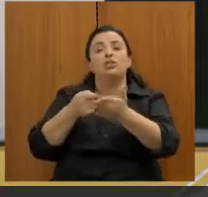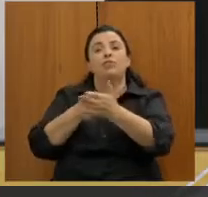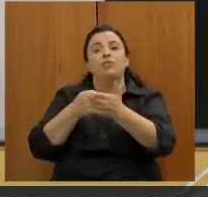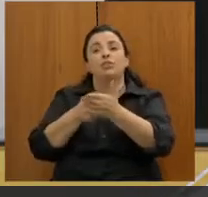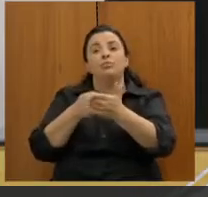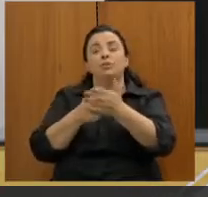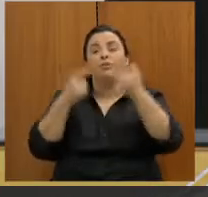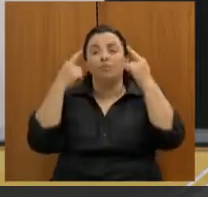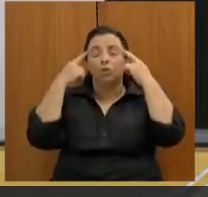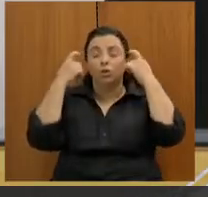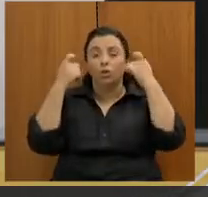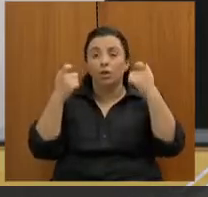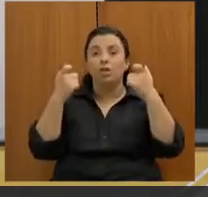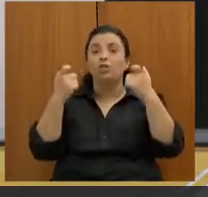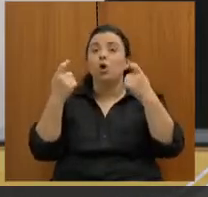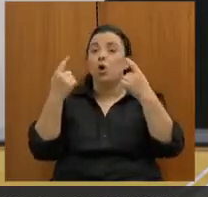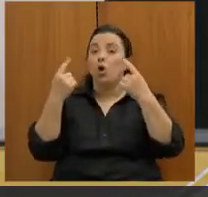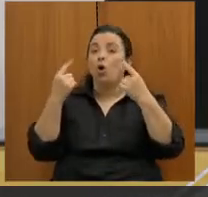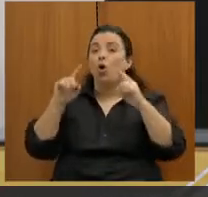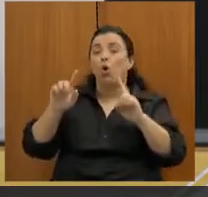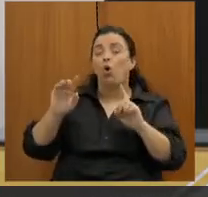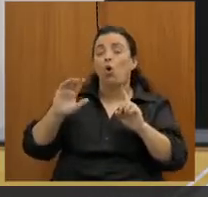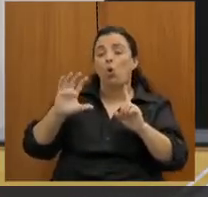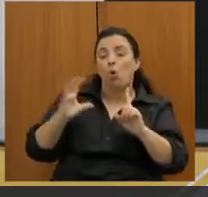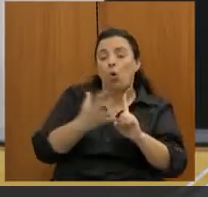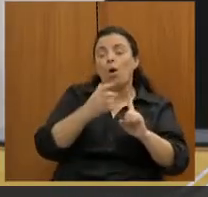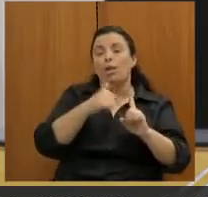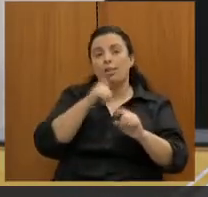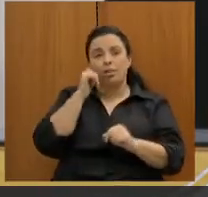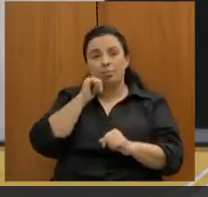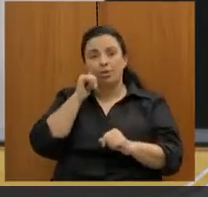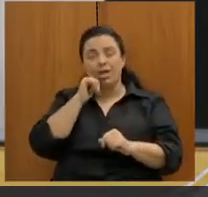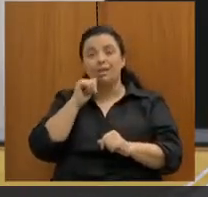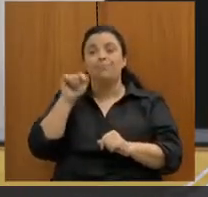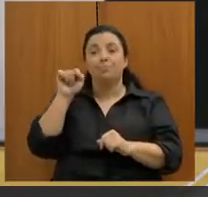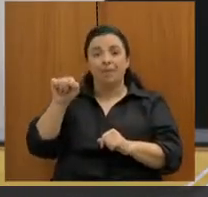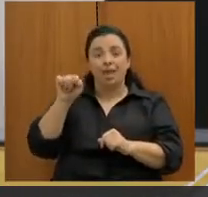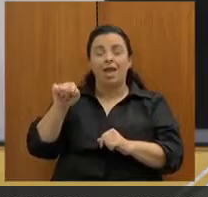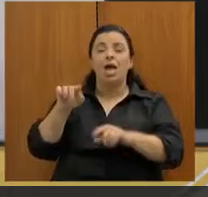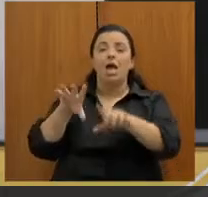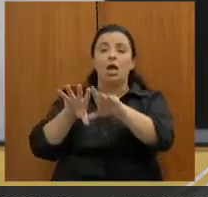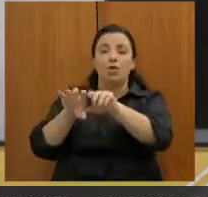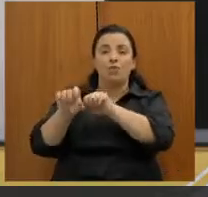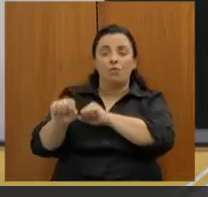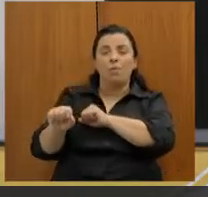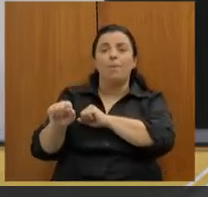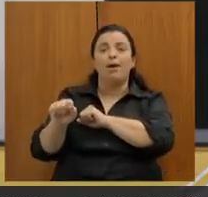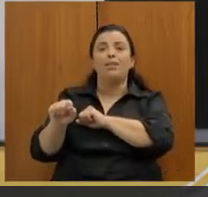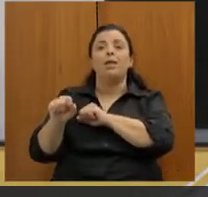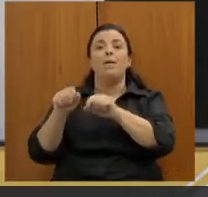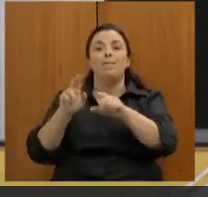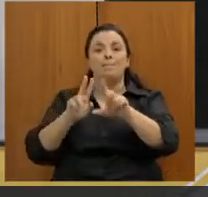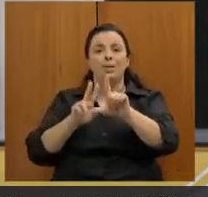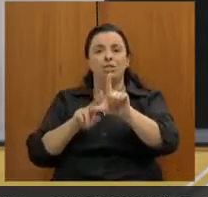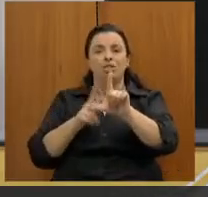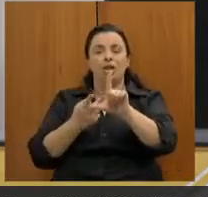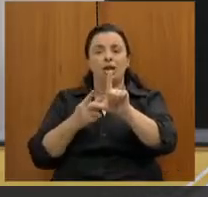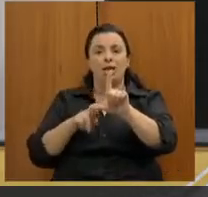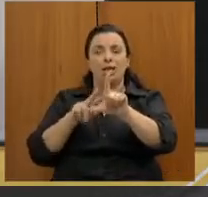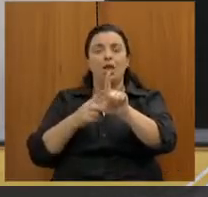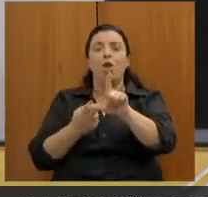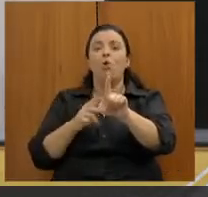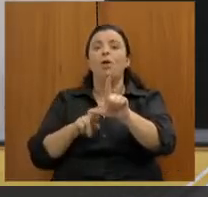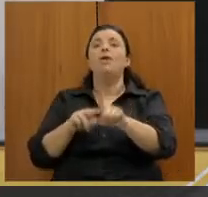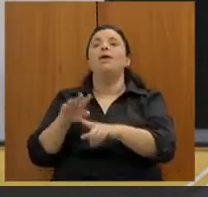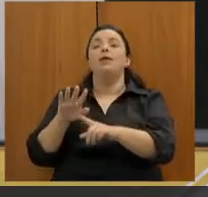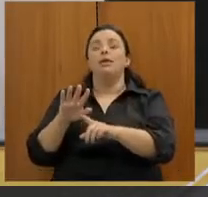do alto Jequitinhonha a Helen que é graduada em bacharel em ciências humanas políticas públicas coordenadora da re